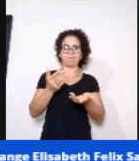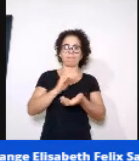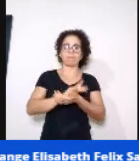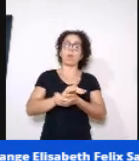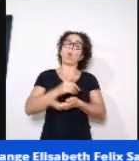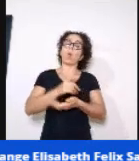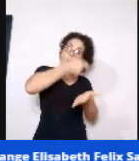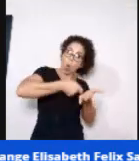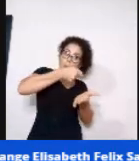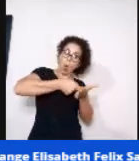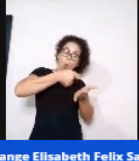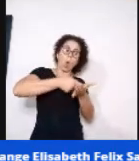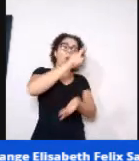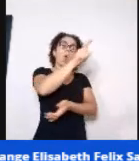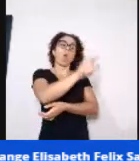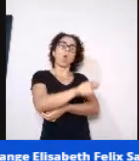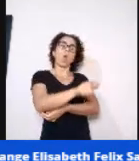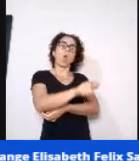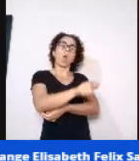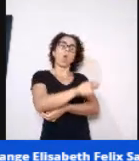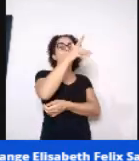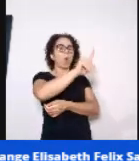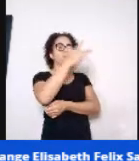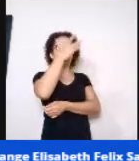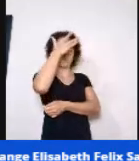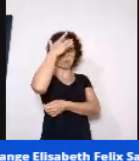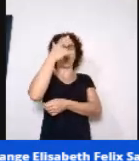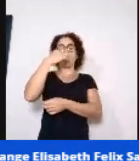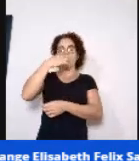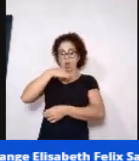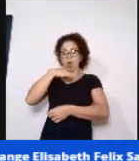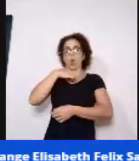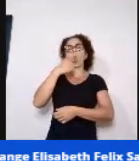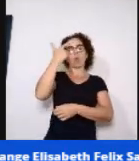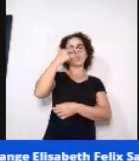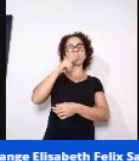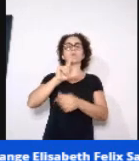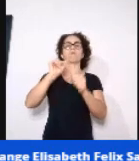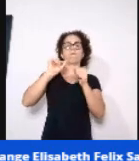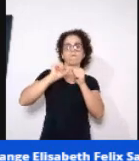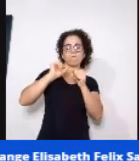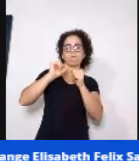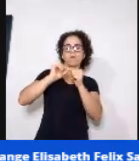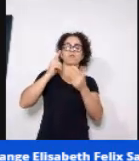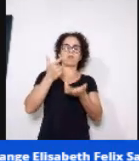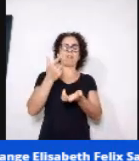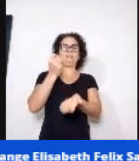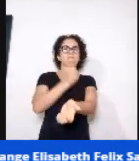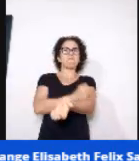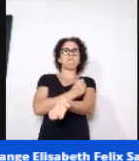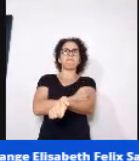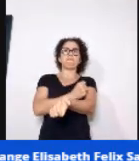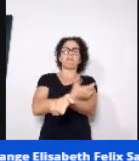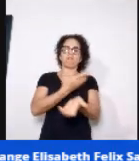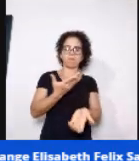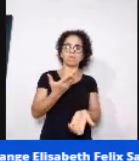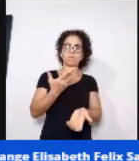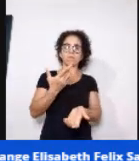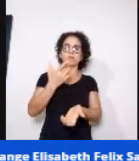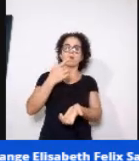gente precisa aí pensar um pouco mais sobre desses vícios e dar uma nota. Pensa também